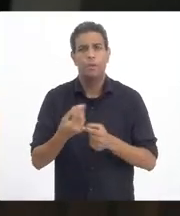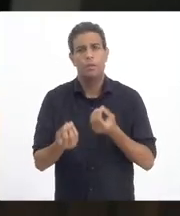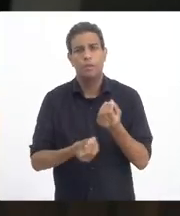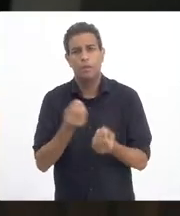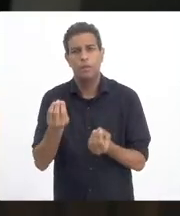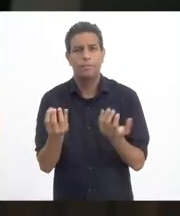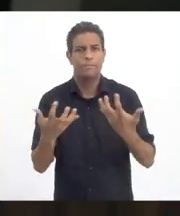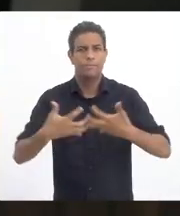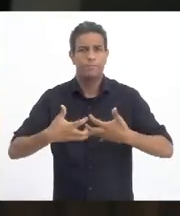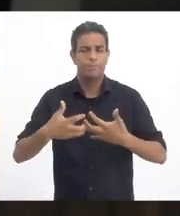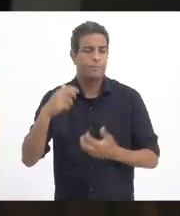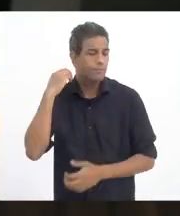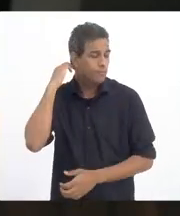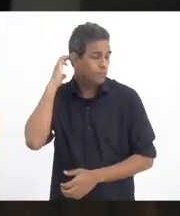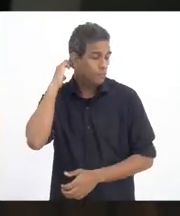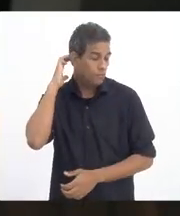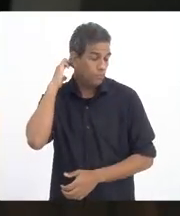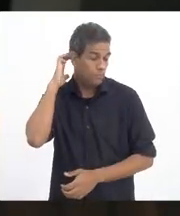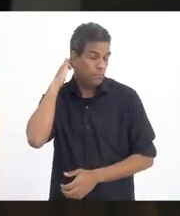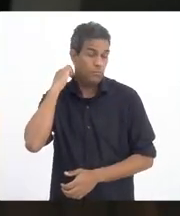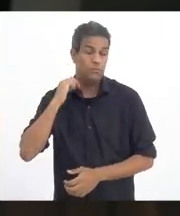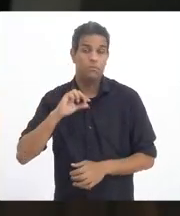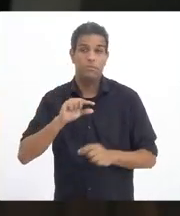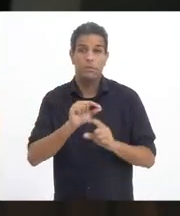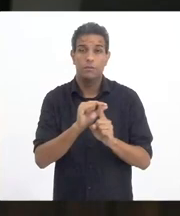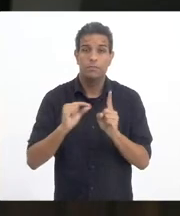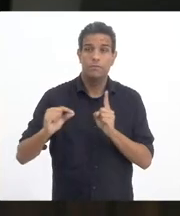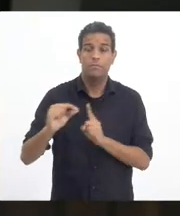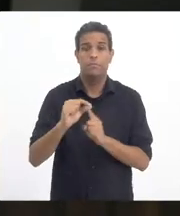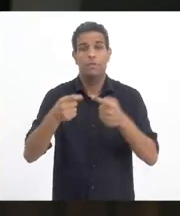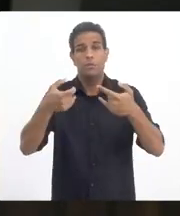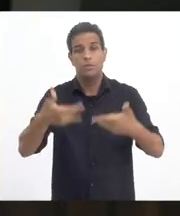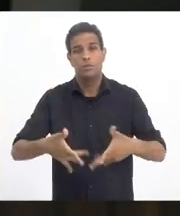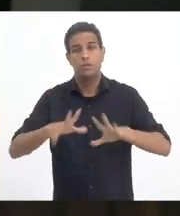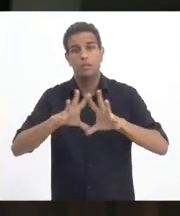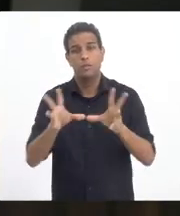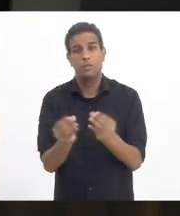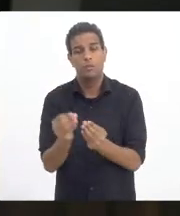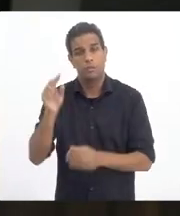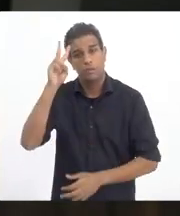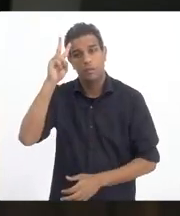e dos inativos. Nós falamos isso na segunda-feira.